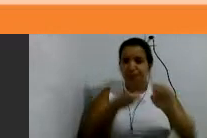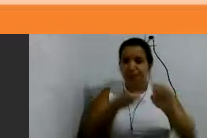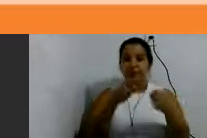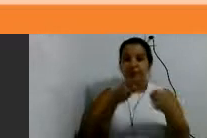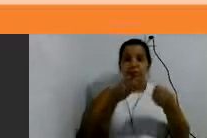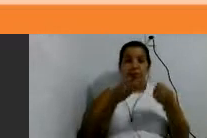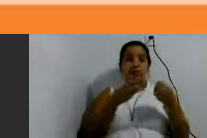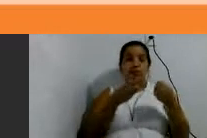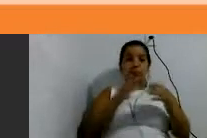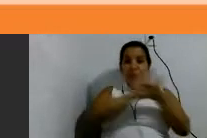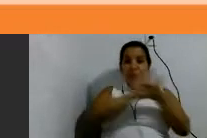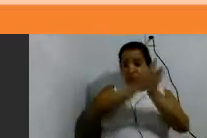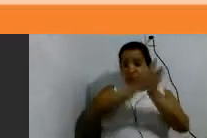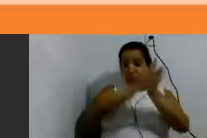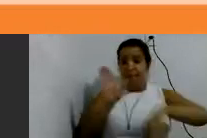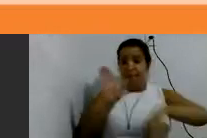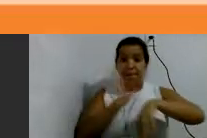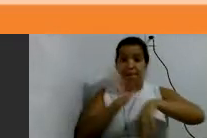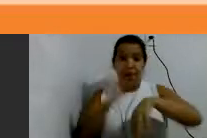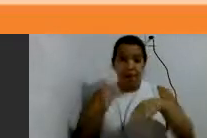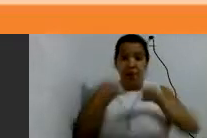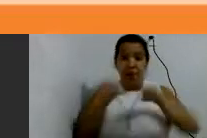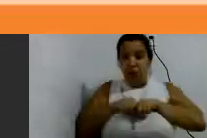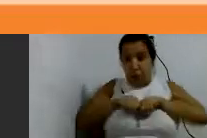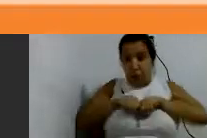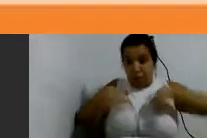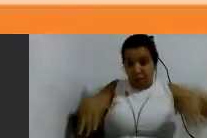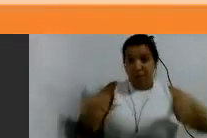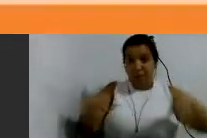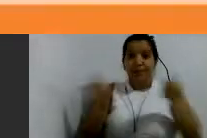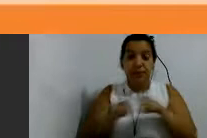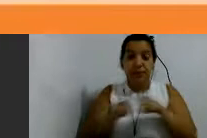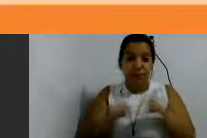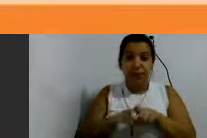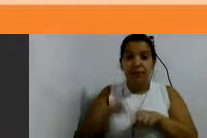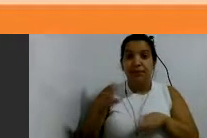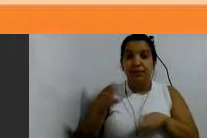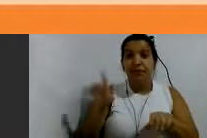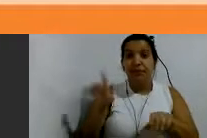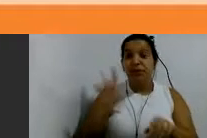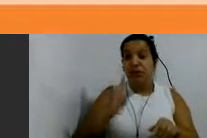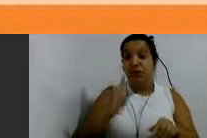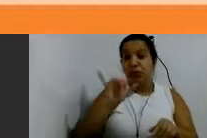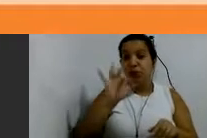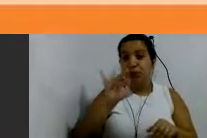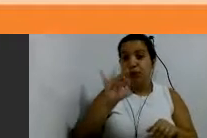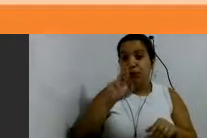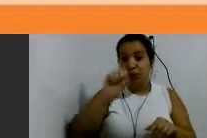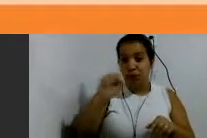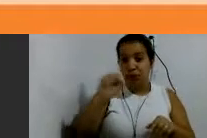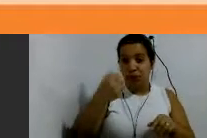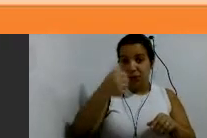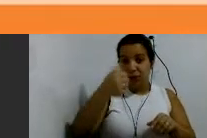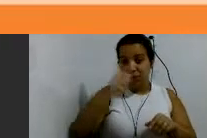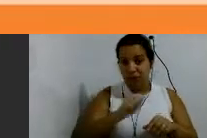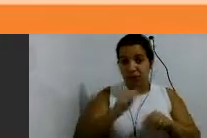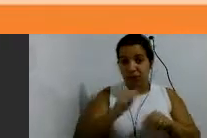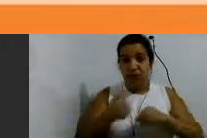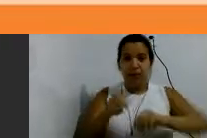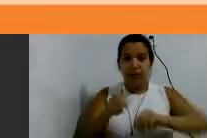mais destrutiva e expansiva, e a cutânea difusa, em que o paciente ele tem a formação